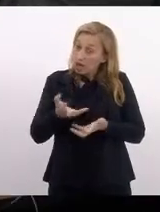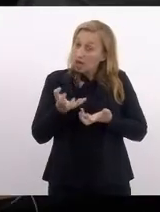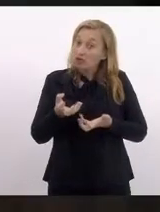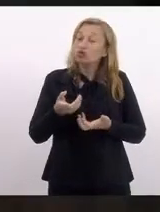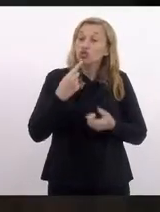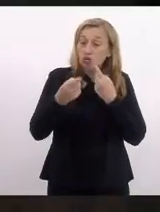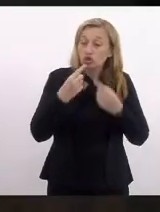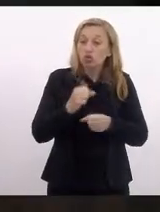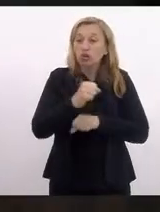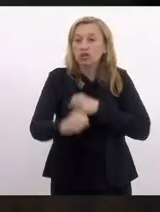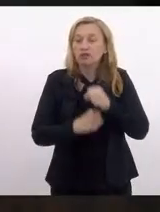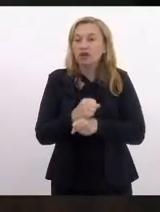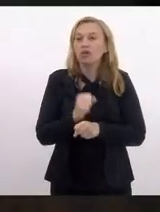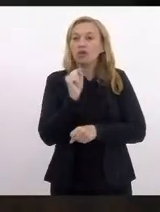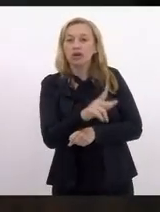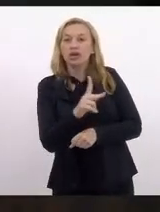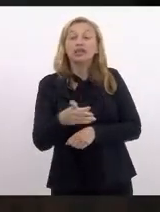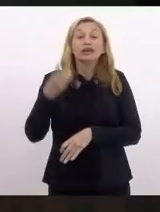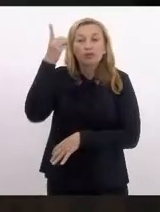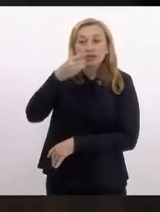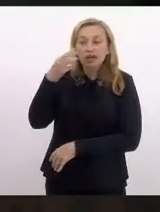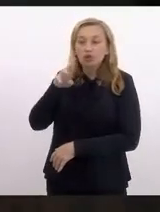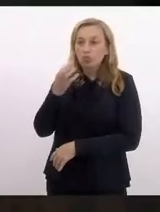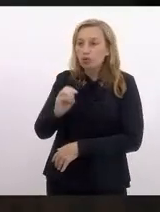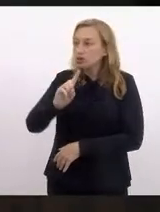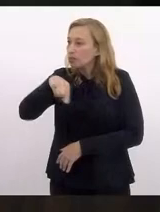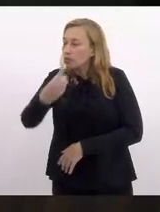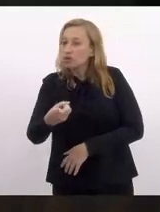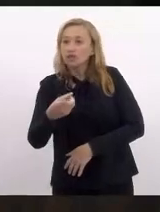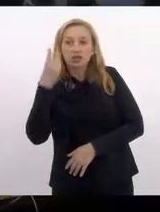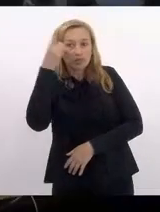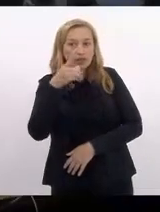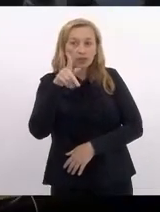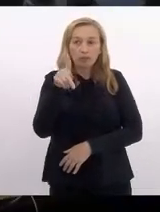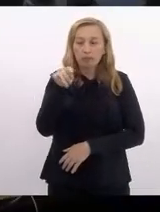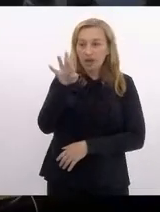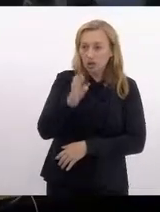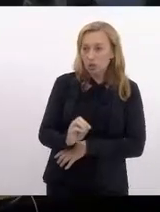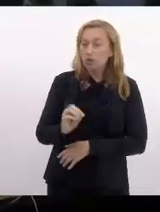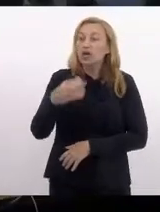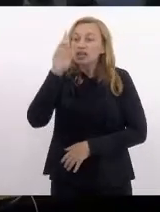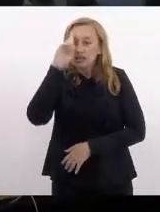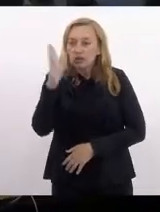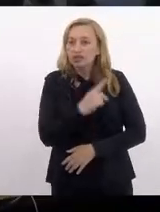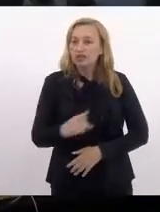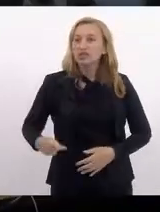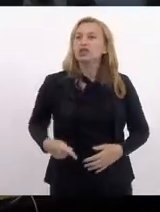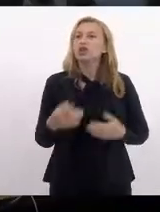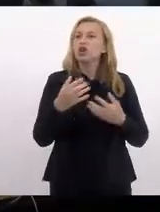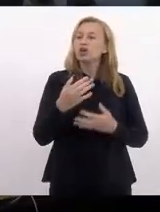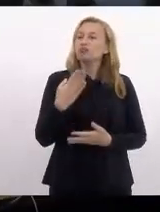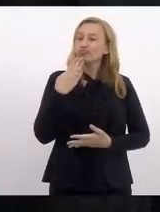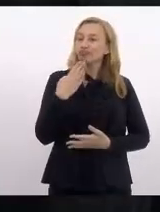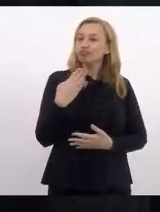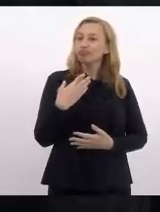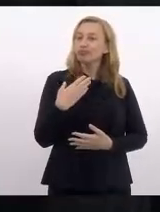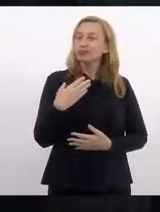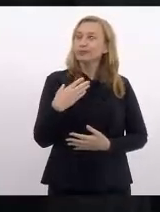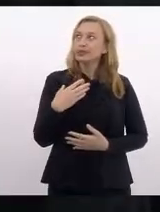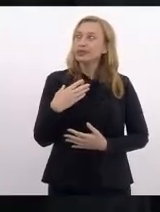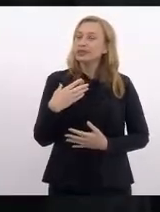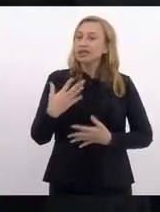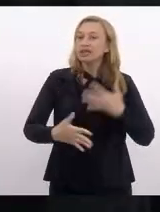ok Deputado e levantado o Bruno dauaire seguida ficado Pedro Presidente eu tive o privilégio